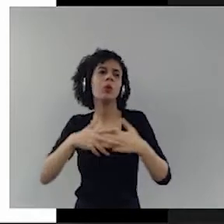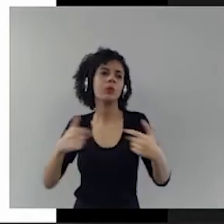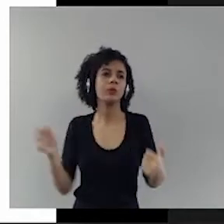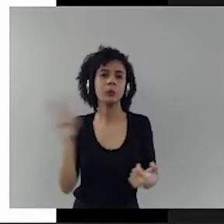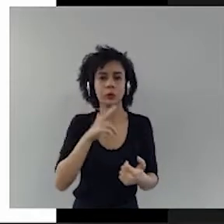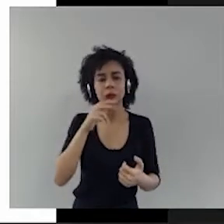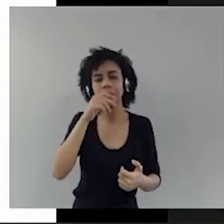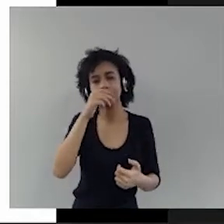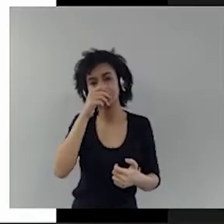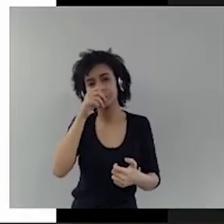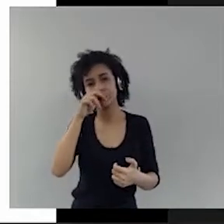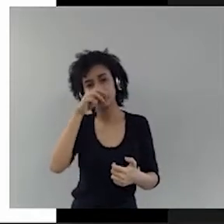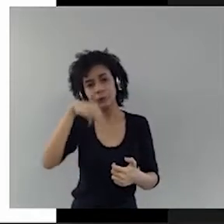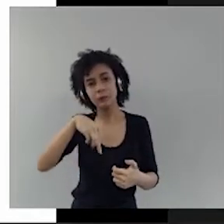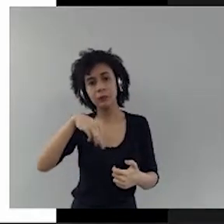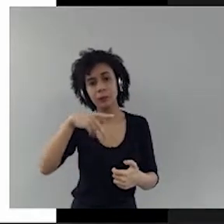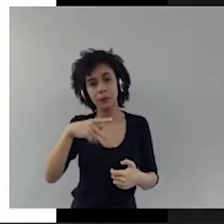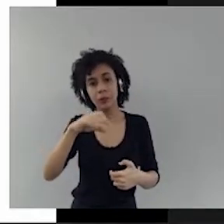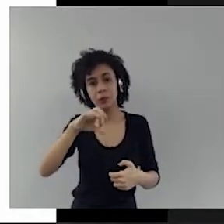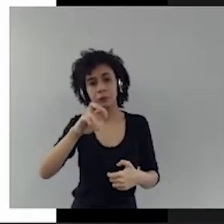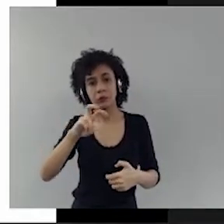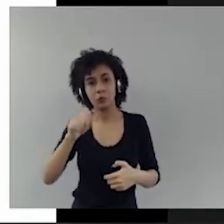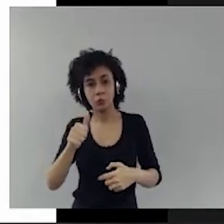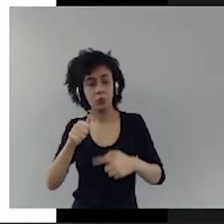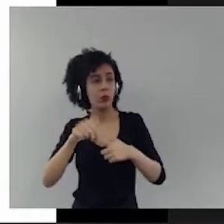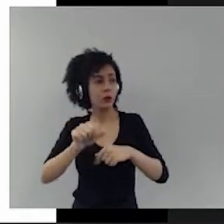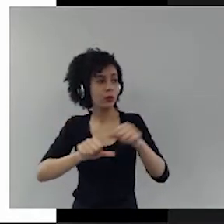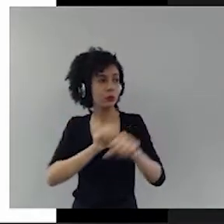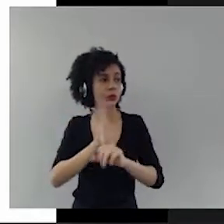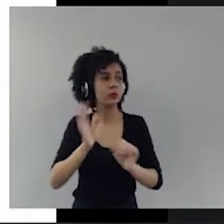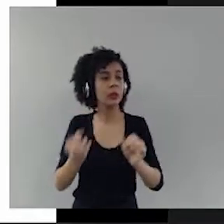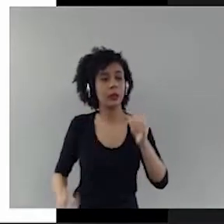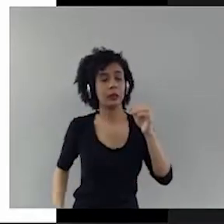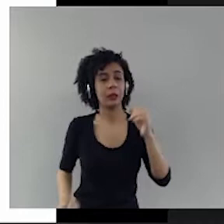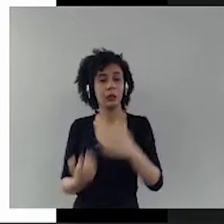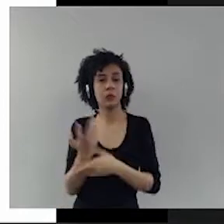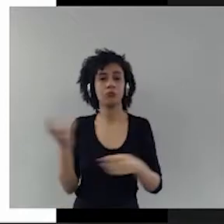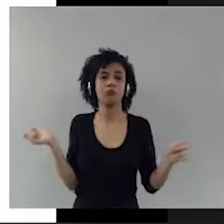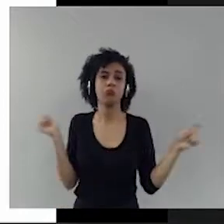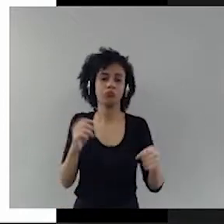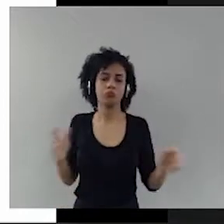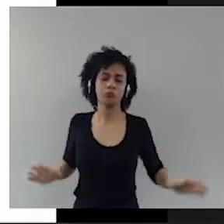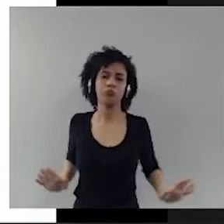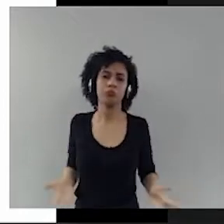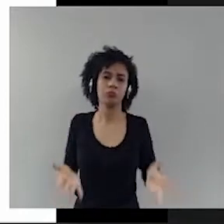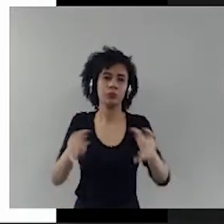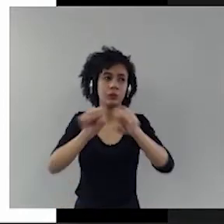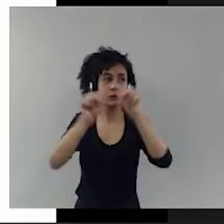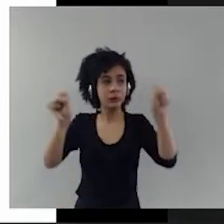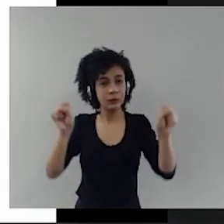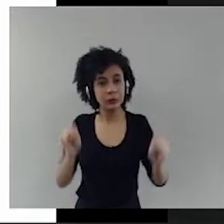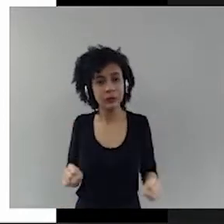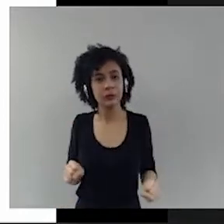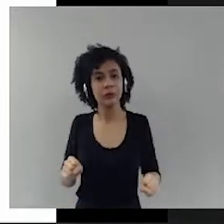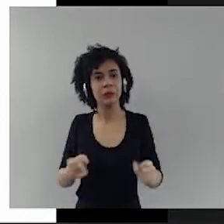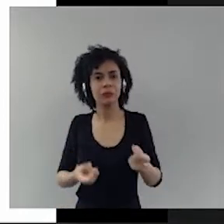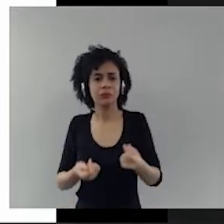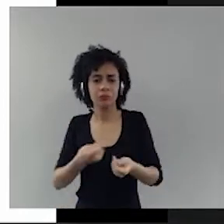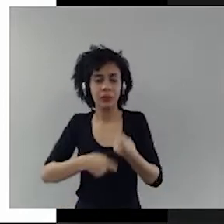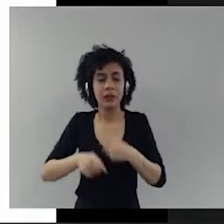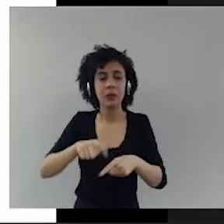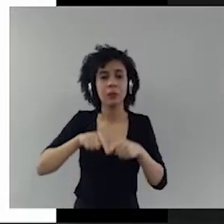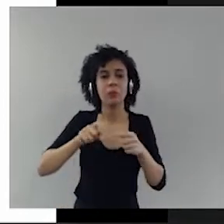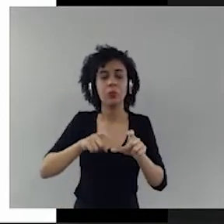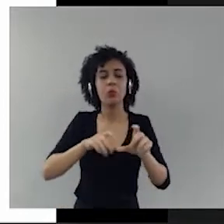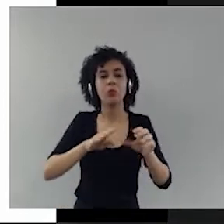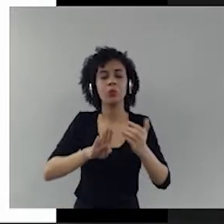e aí p951 editar em seguida é criou a possibilidade de se promover um sistema de registro de preços por meio de